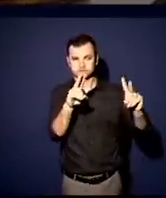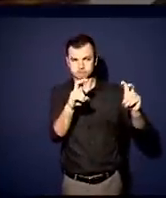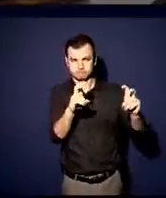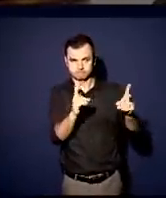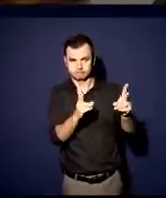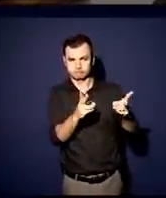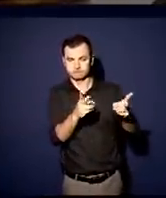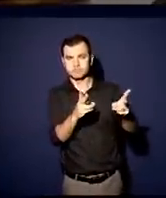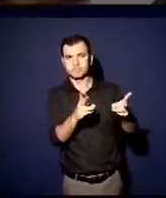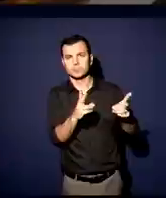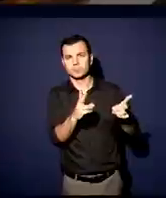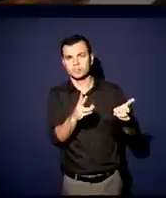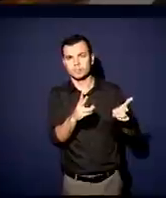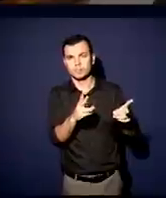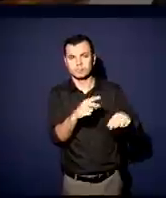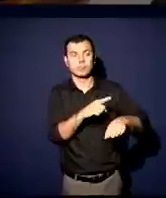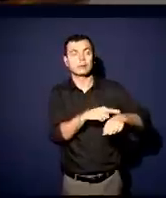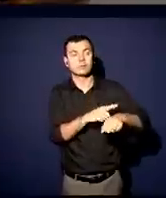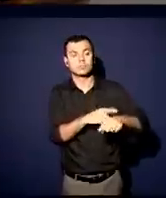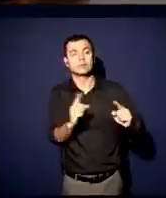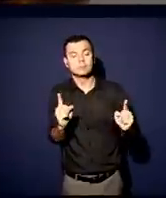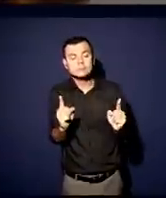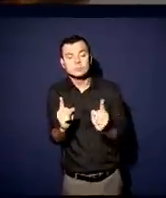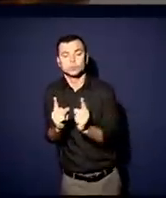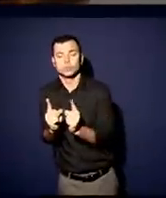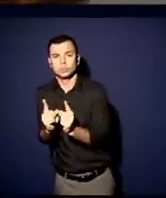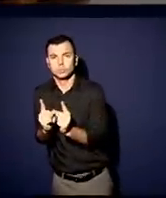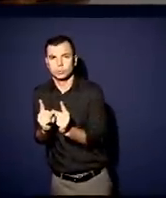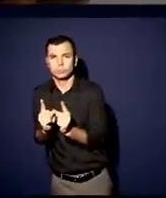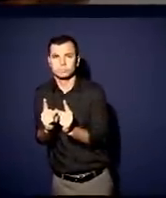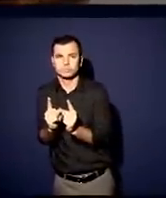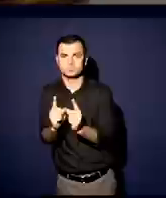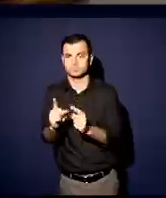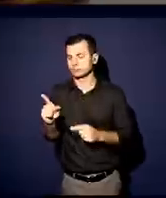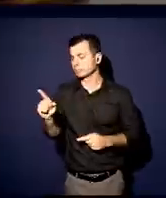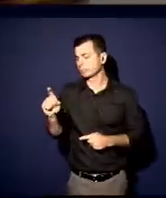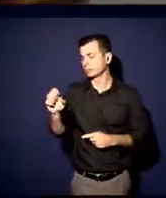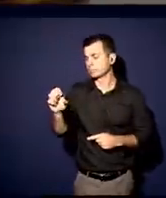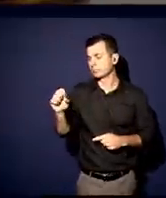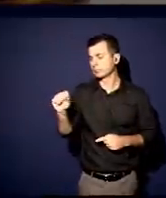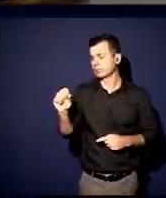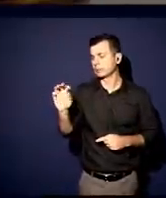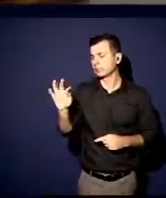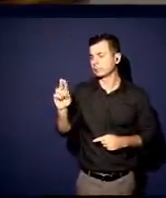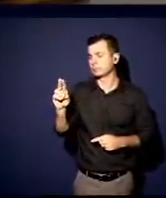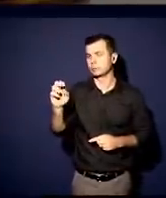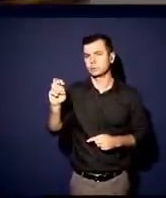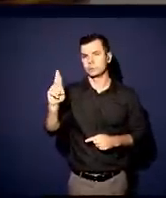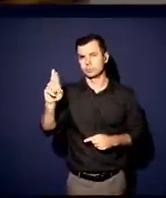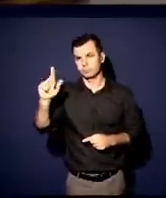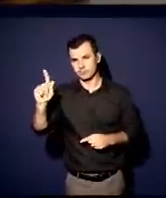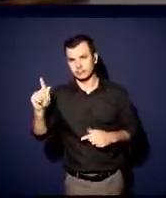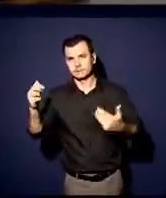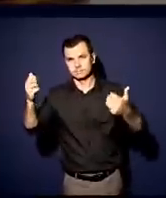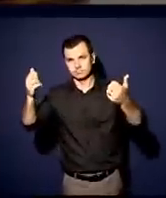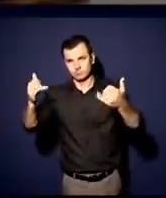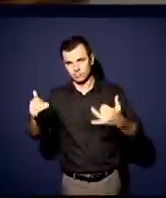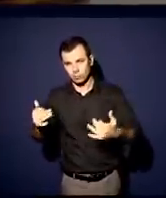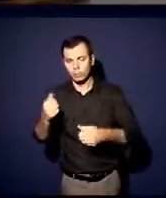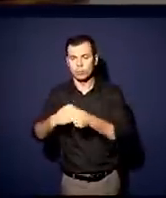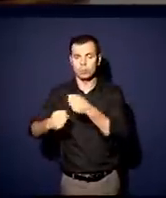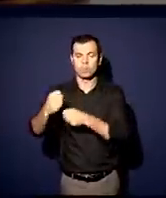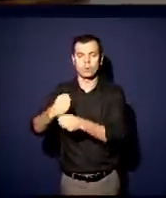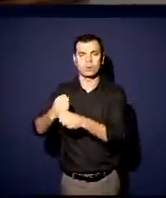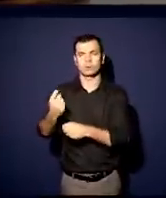tema de curto prazo, como o Stolberg lembrou, há um ano atrás, ou um